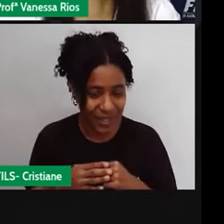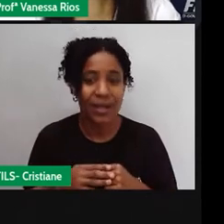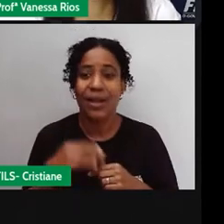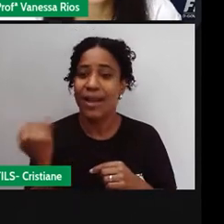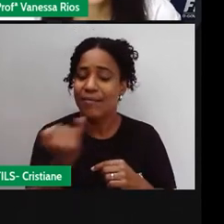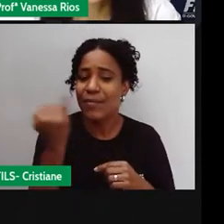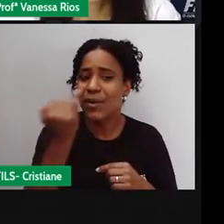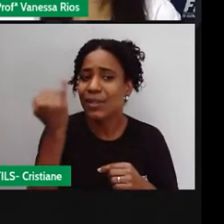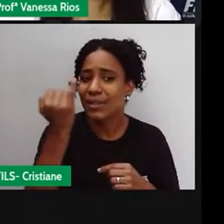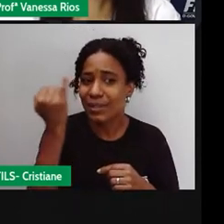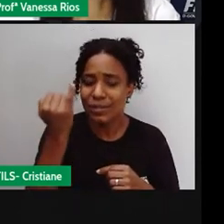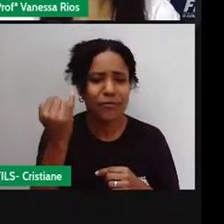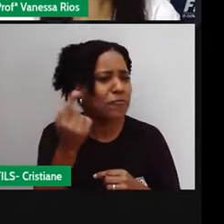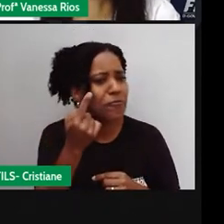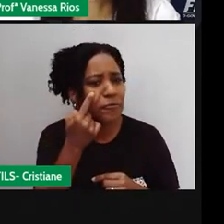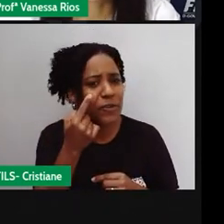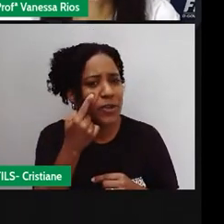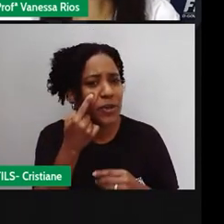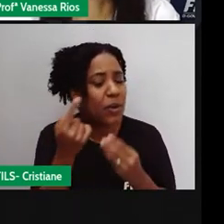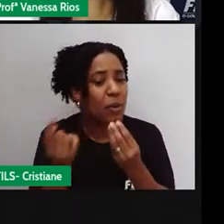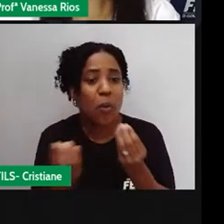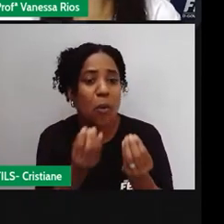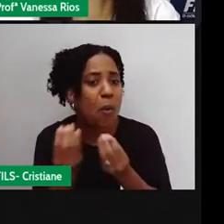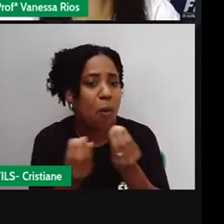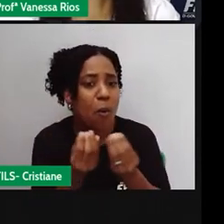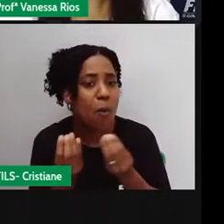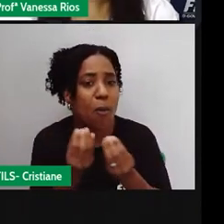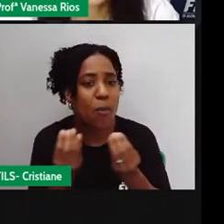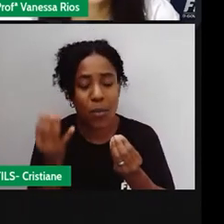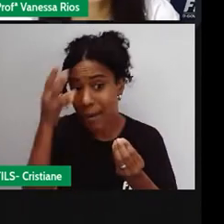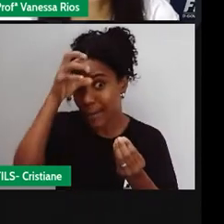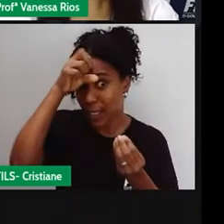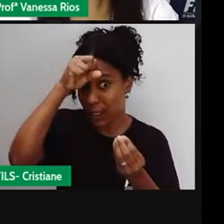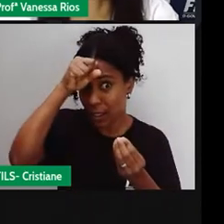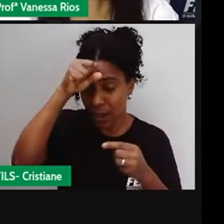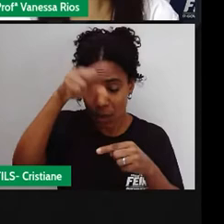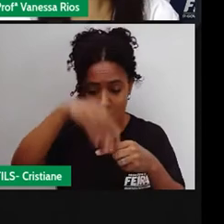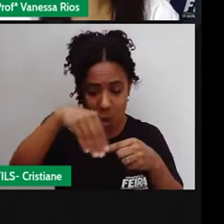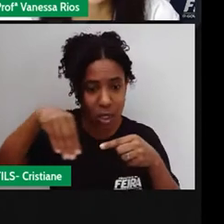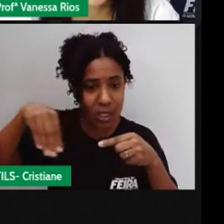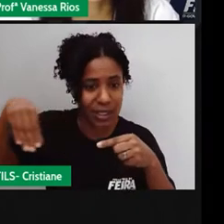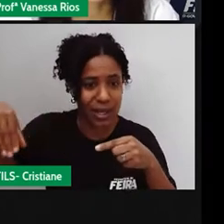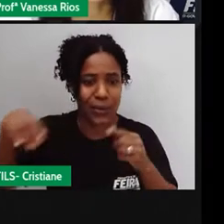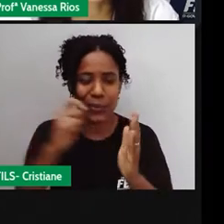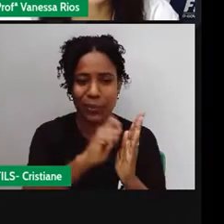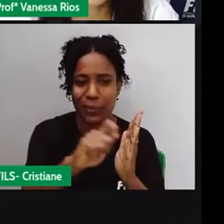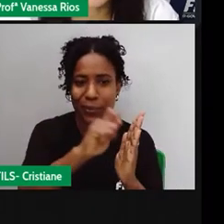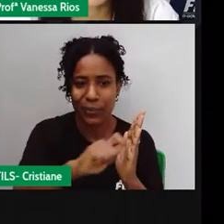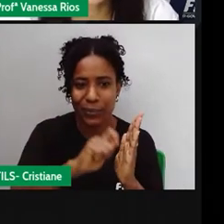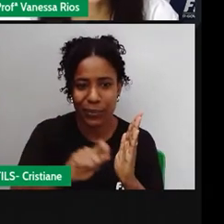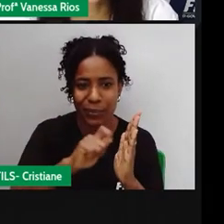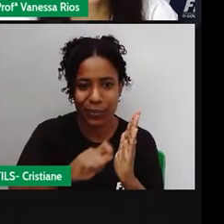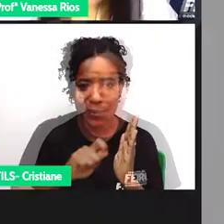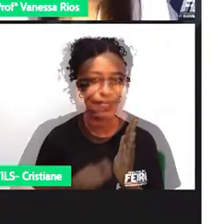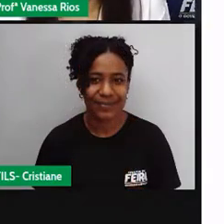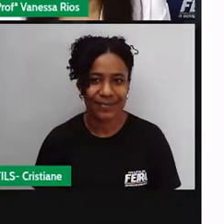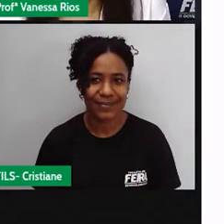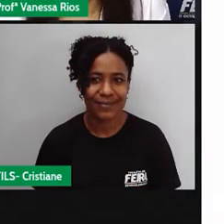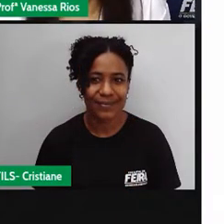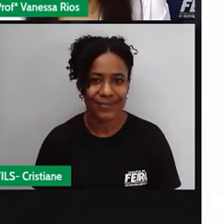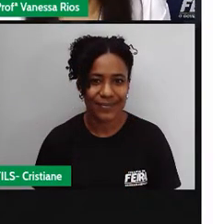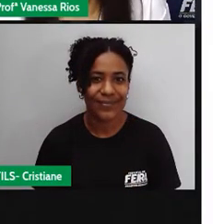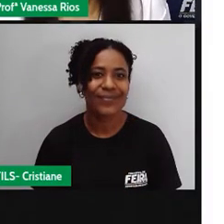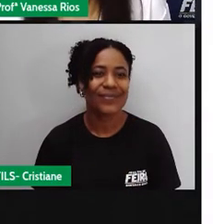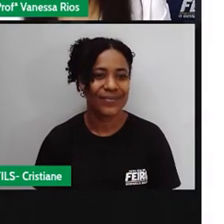partir de que uma literatura de cordel pode ser iniciada, pode ser criada, escrita.